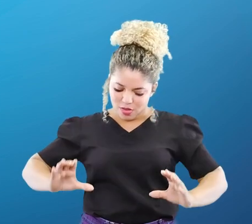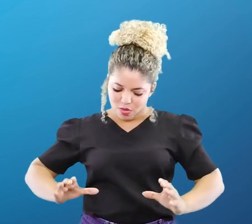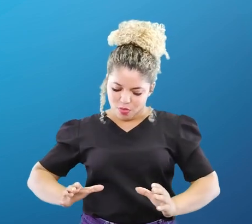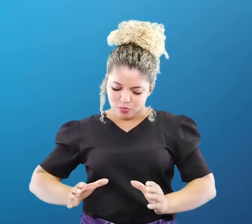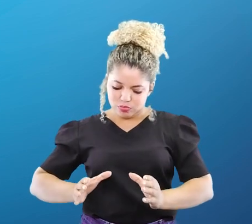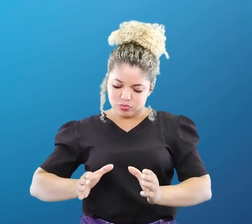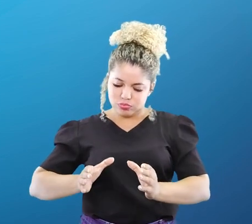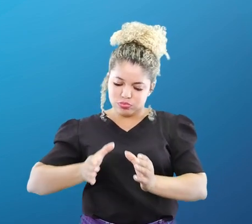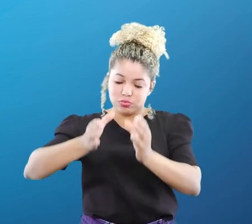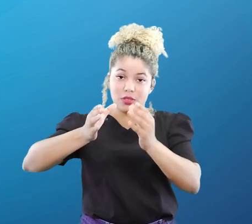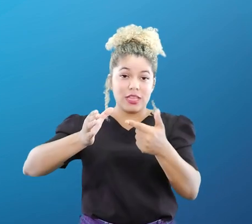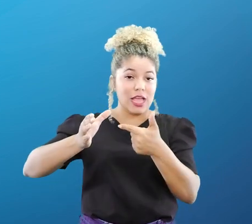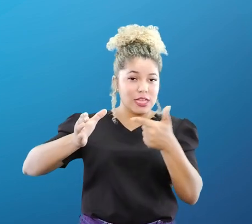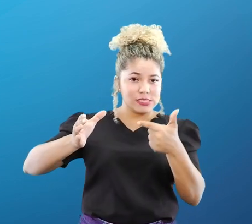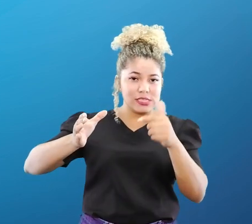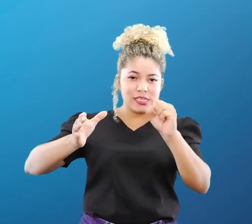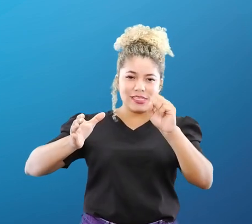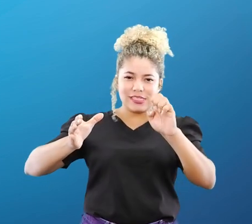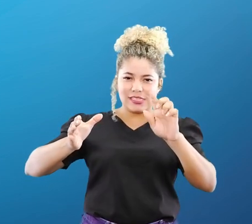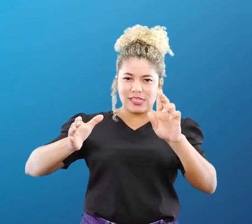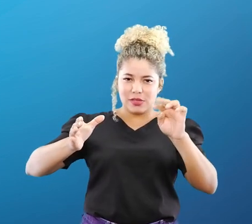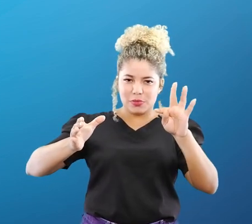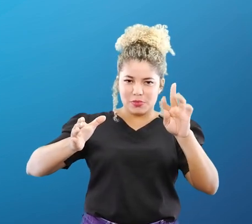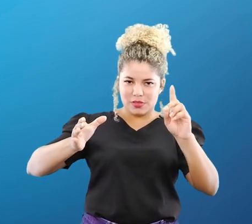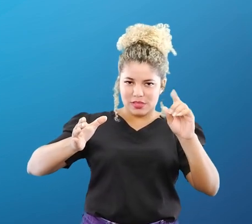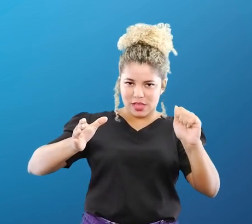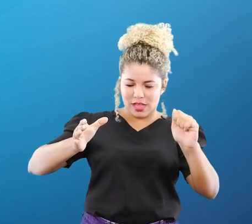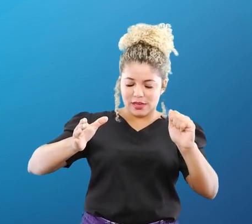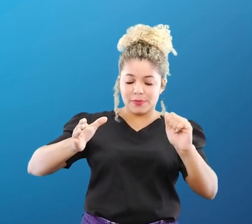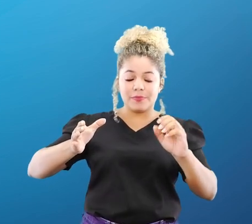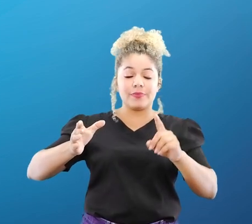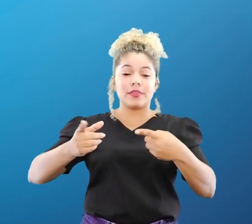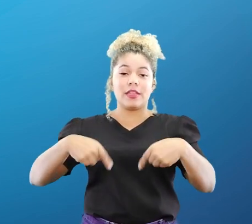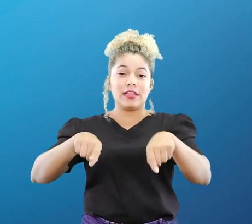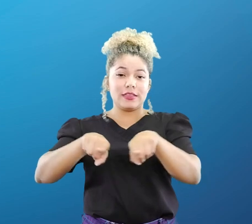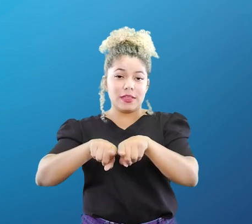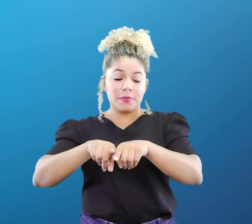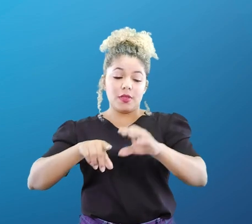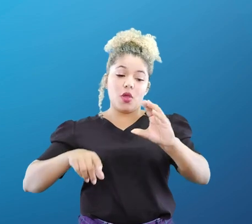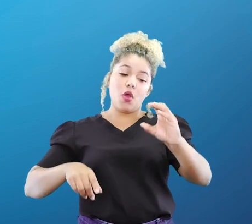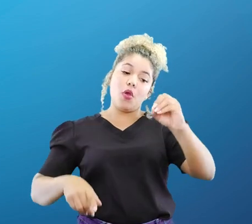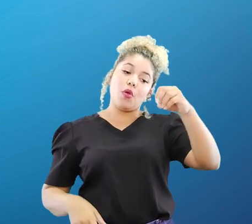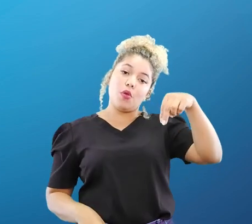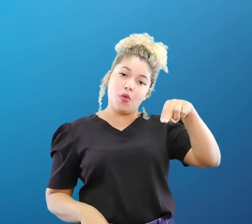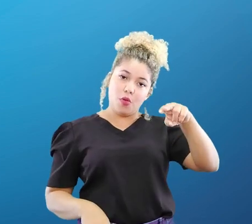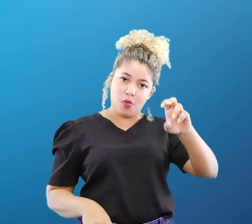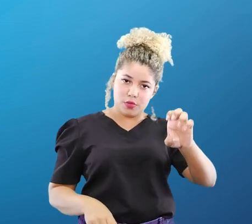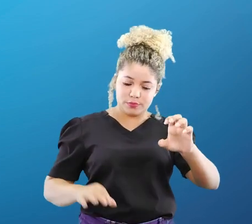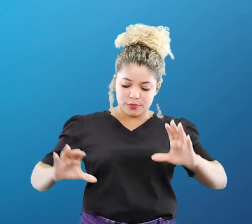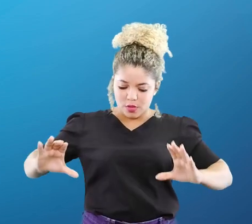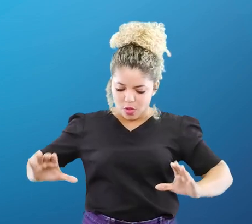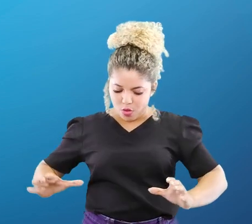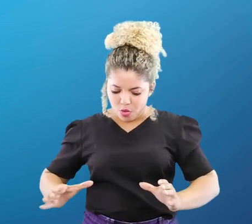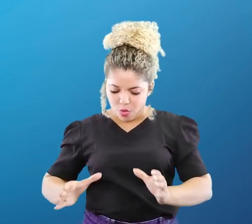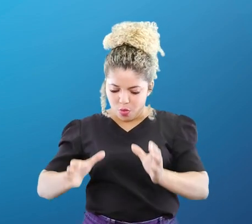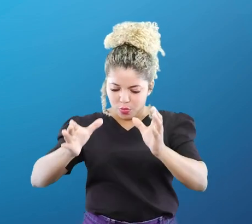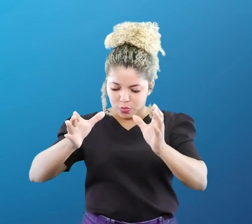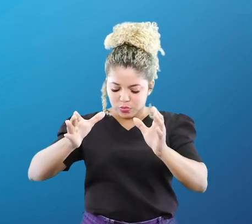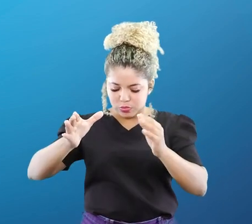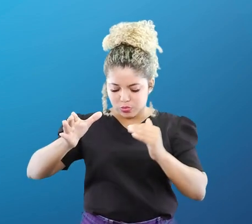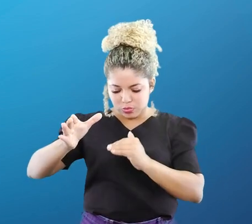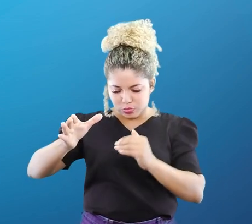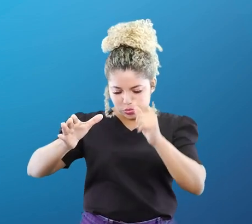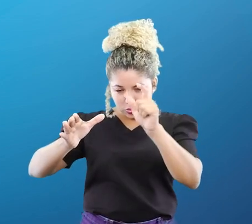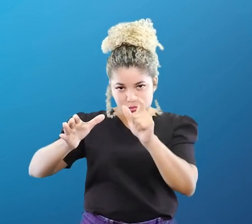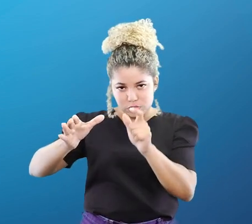Chaminé secundária. O cone, que é a parte rochosa principal do vulcão. A